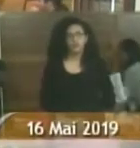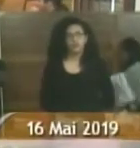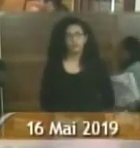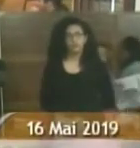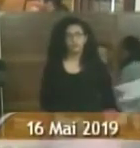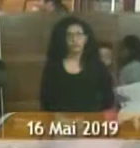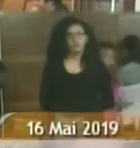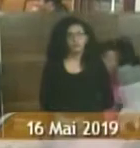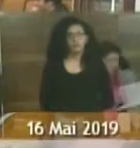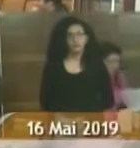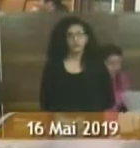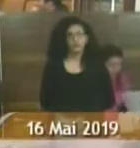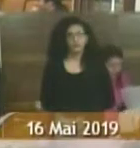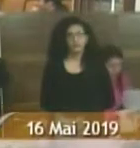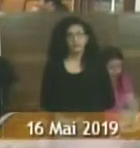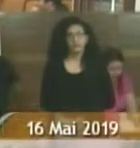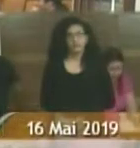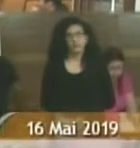Jean, Camu.